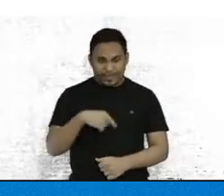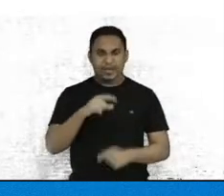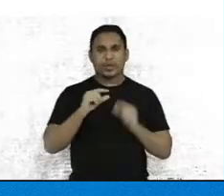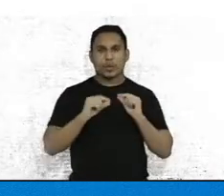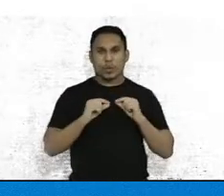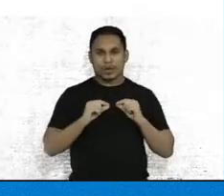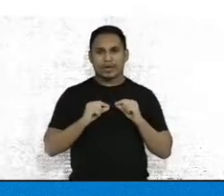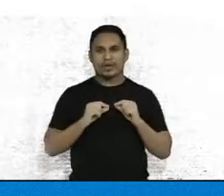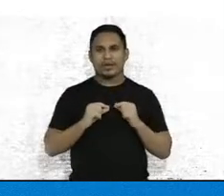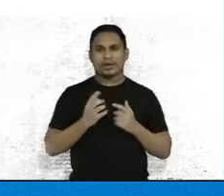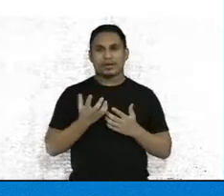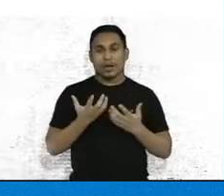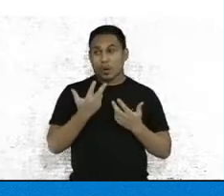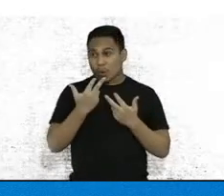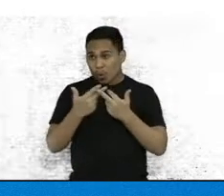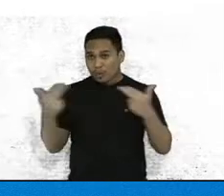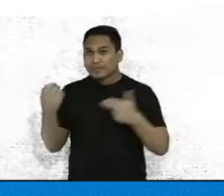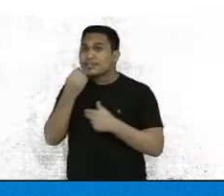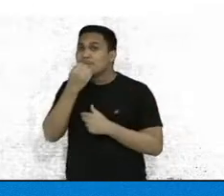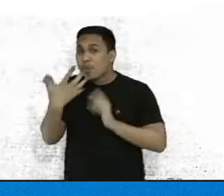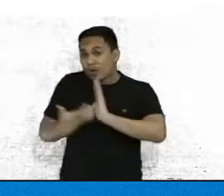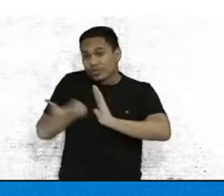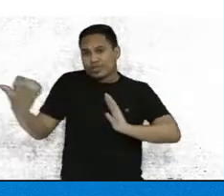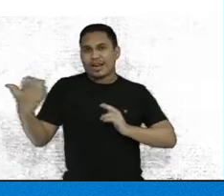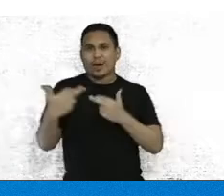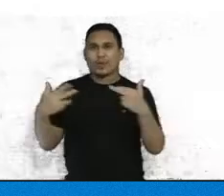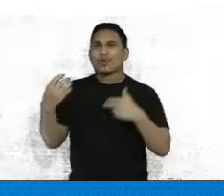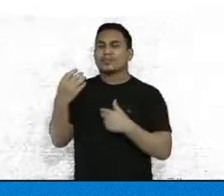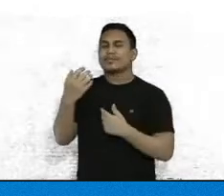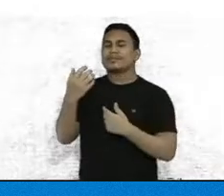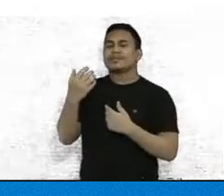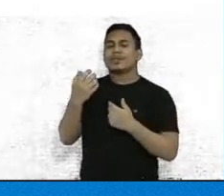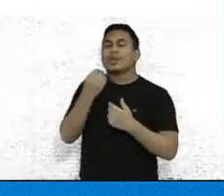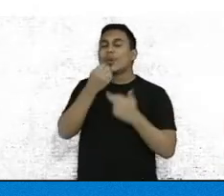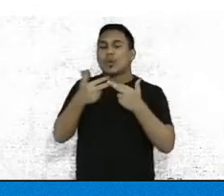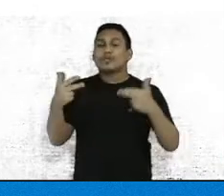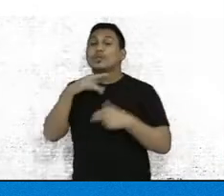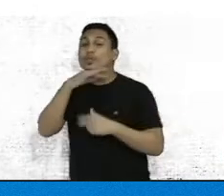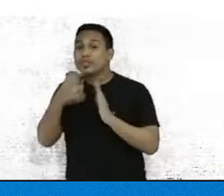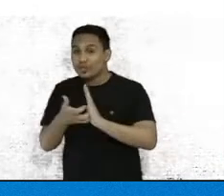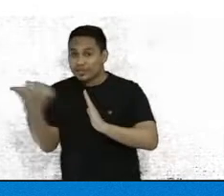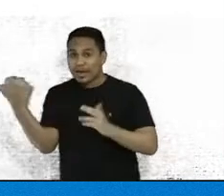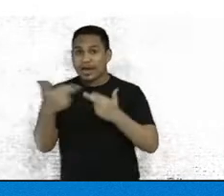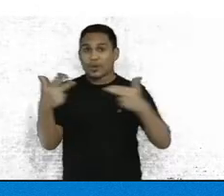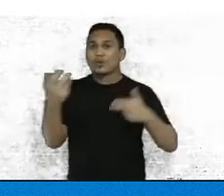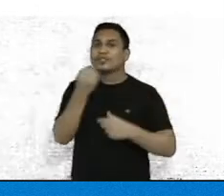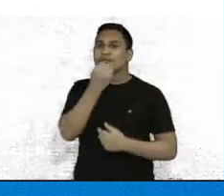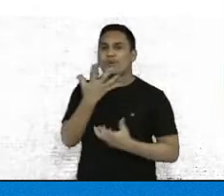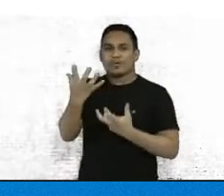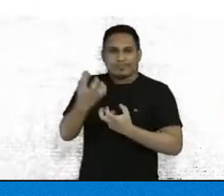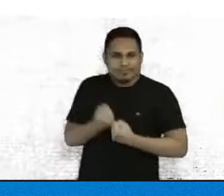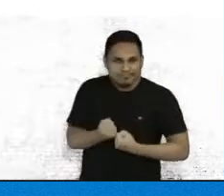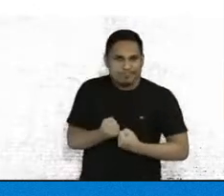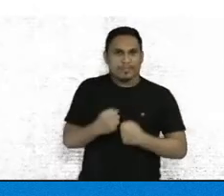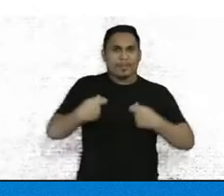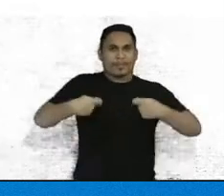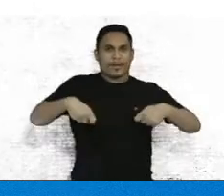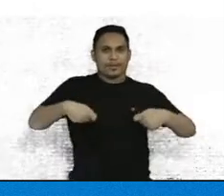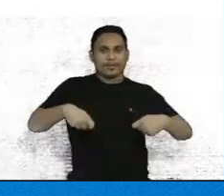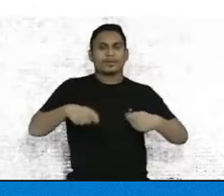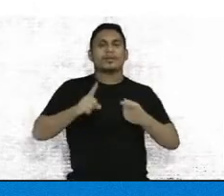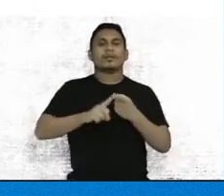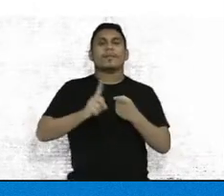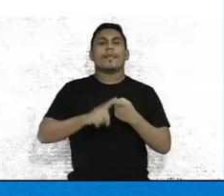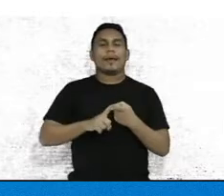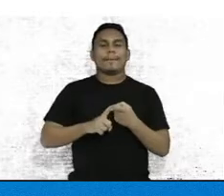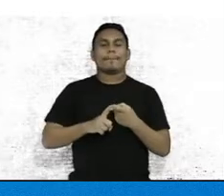vai sair do nosso corpo, reduzir o impacto daquelas toxinas ambientais que mais prejudicam a saúde da tireoide e